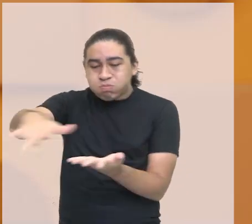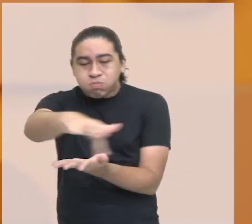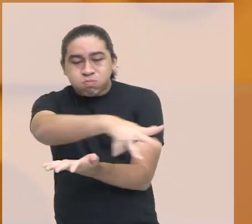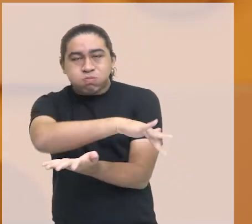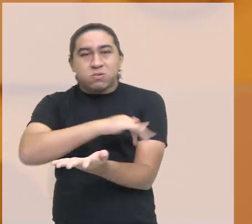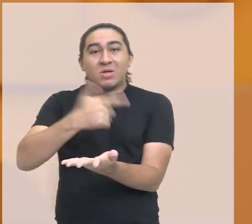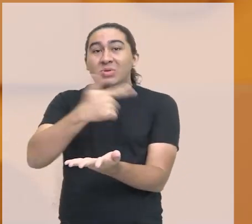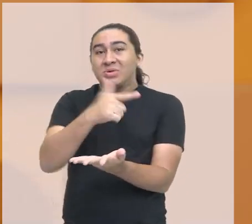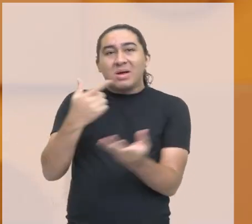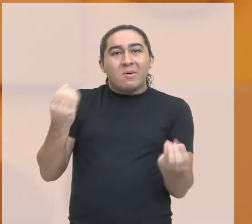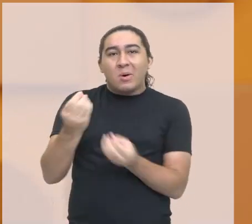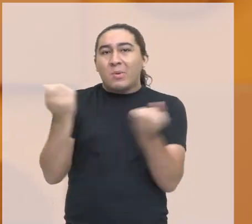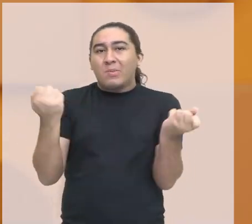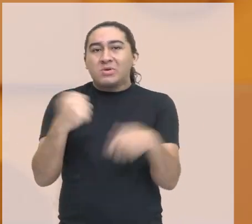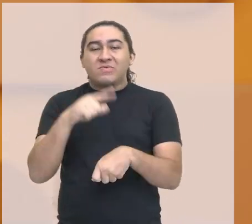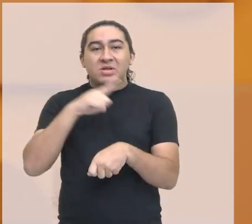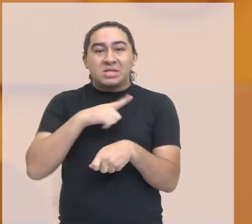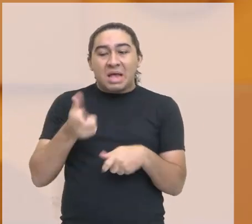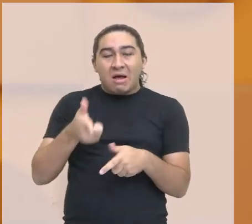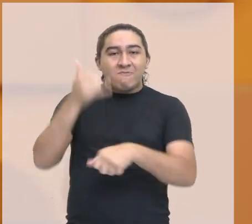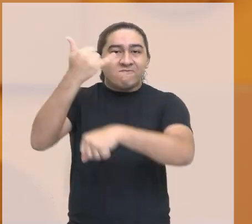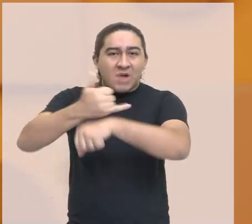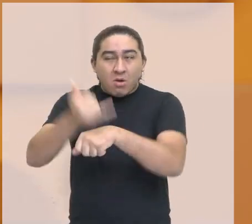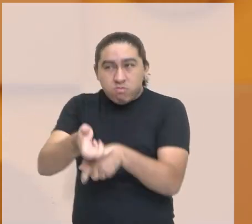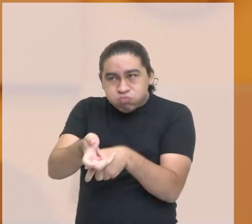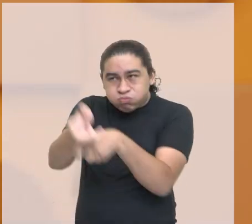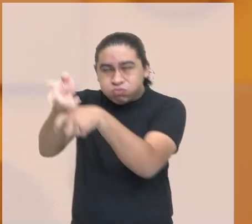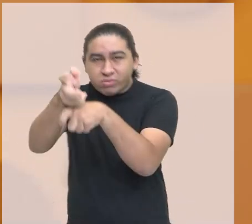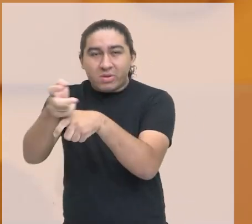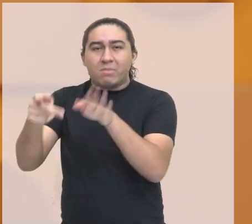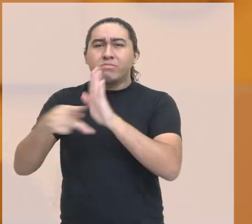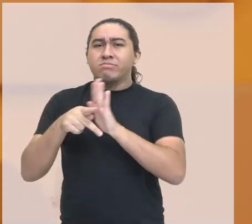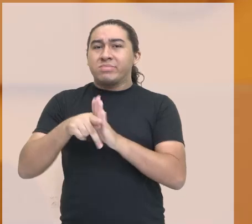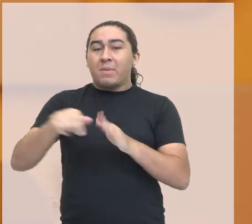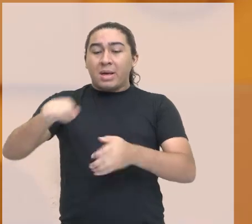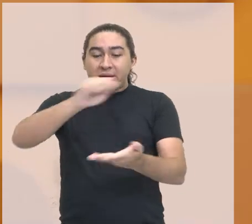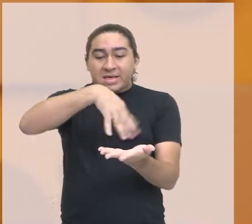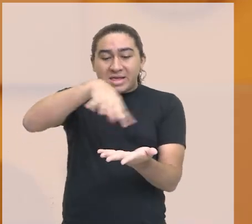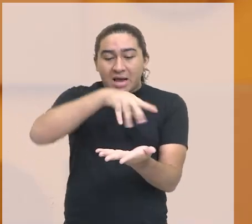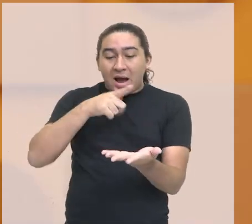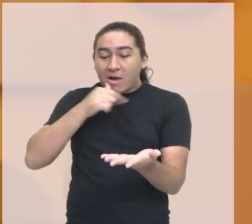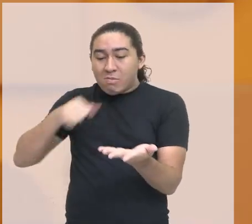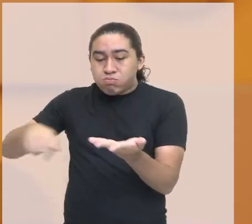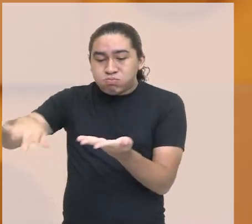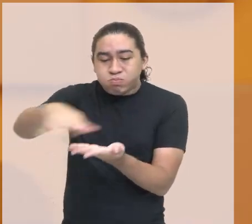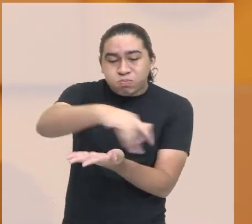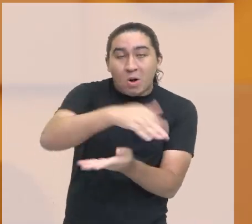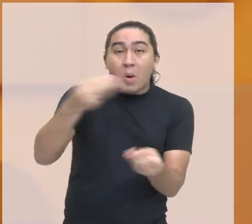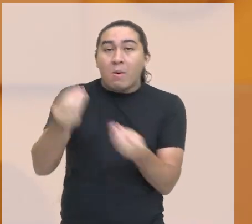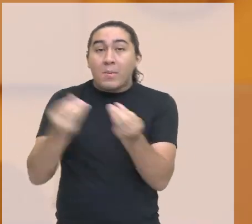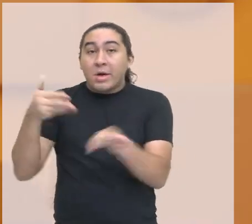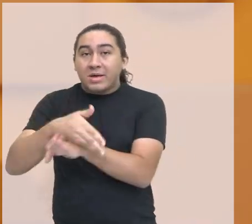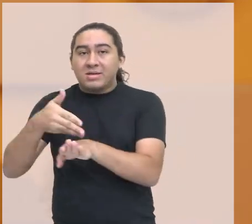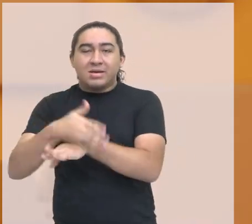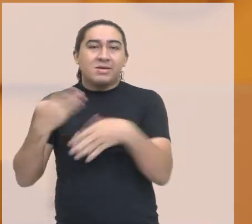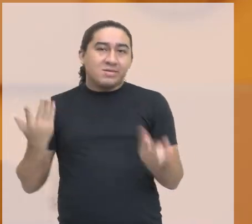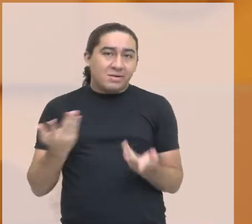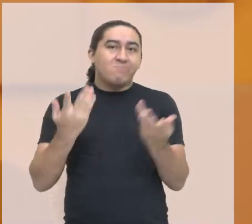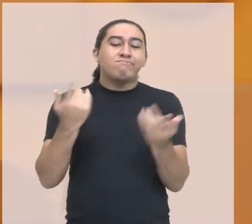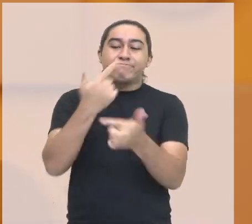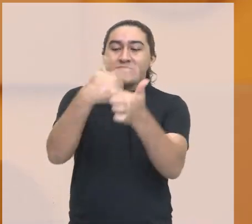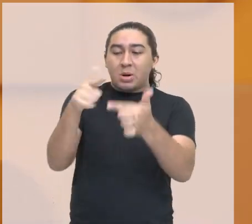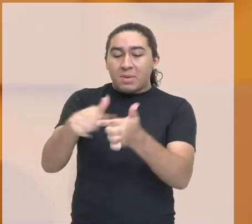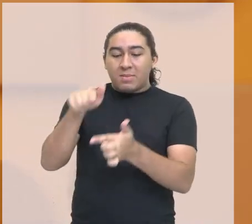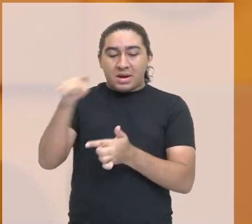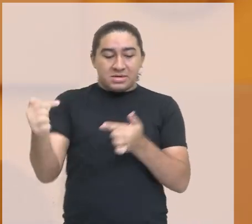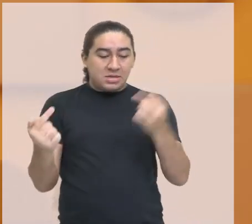a divisão de tanques blindados de uma forma tão fácil para uma ilha. Então a gente vê que um conflito entre a Real Força Aérea Britânica